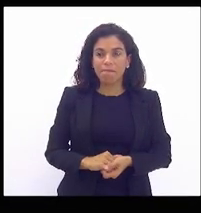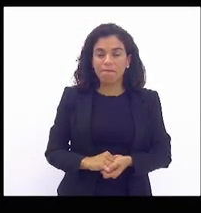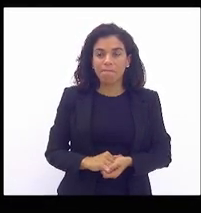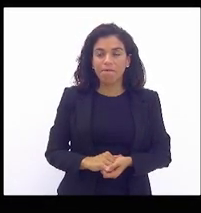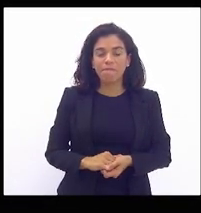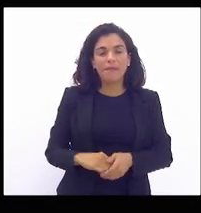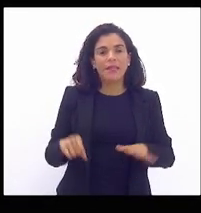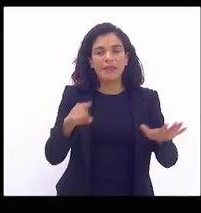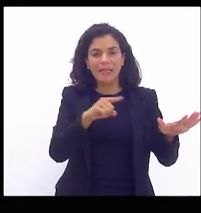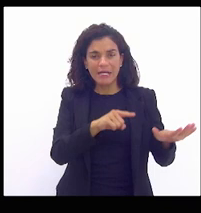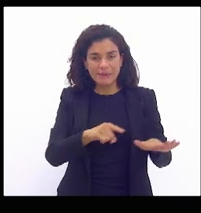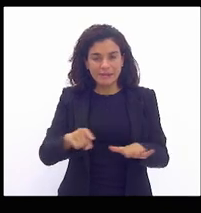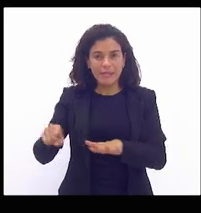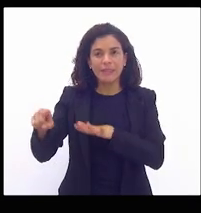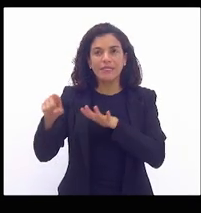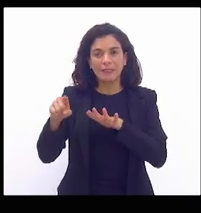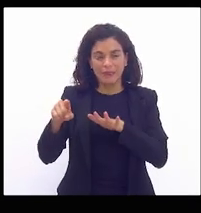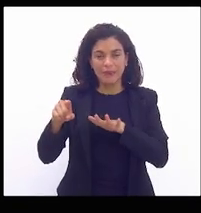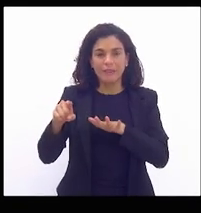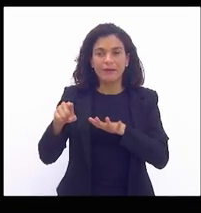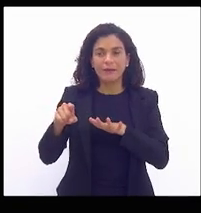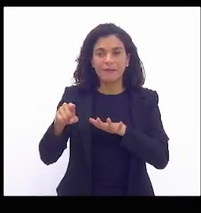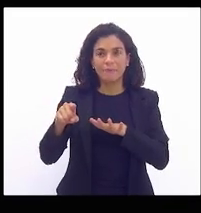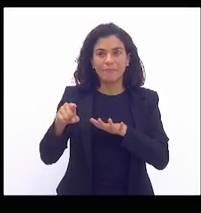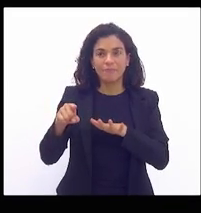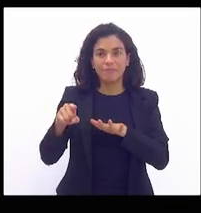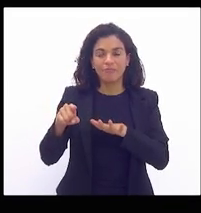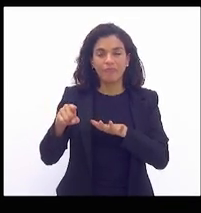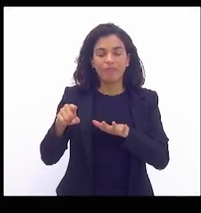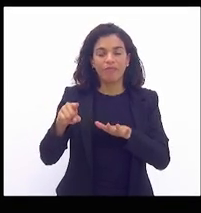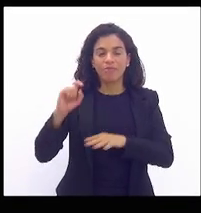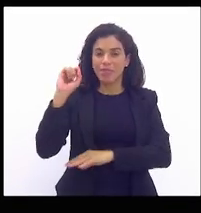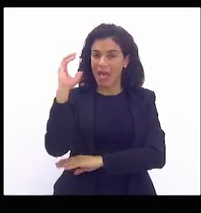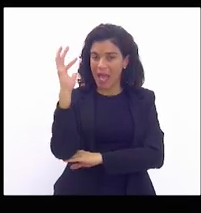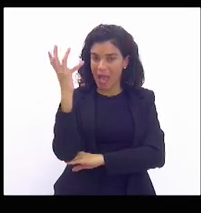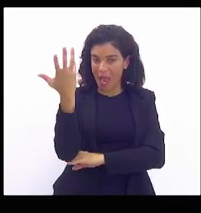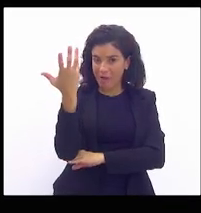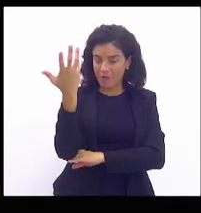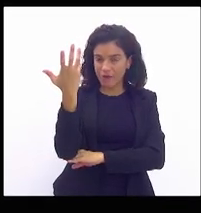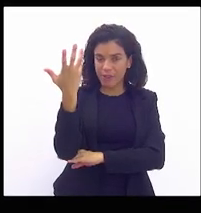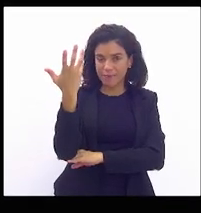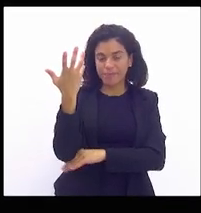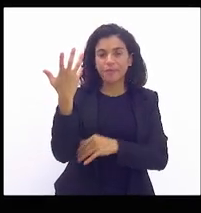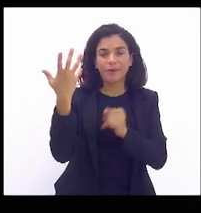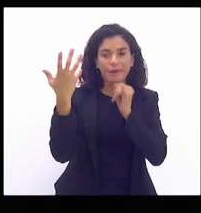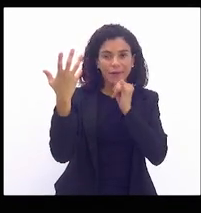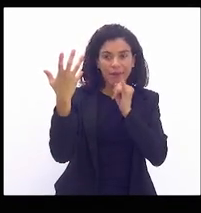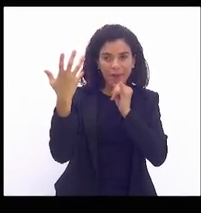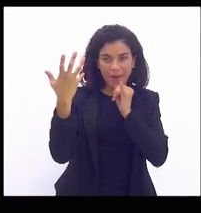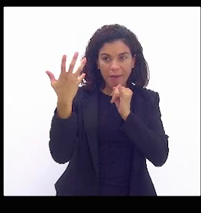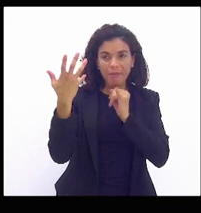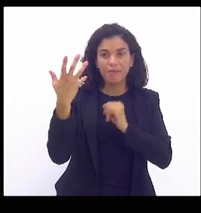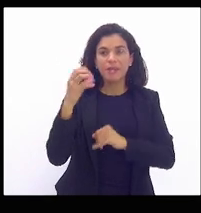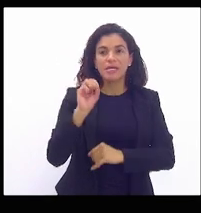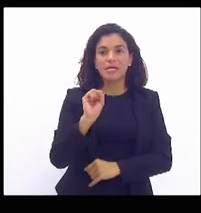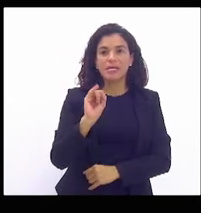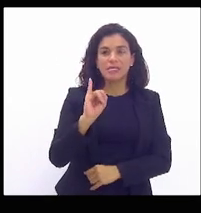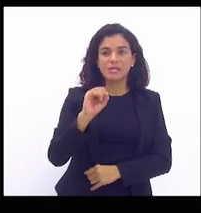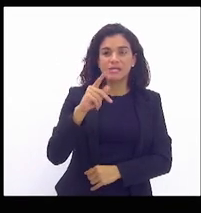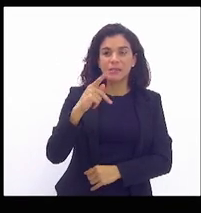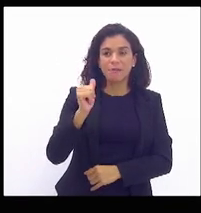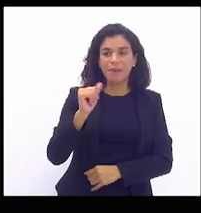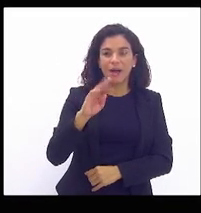Na semana de meio ambiente, na semana da árvore, dentro da CIPATMA, que